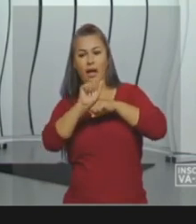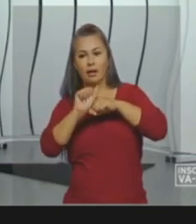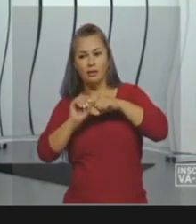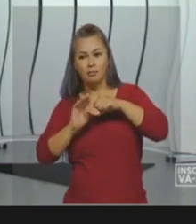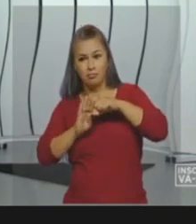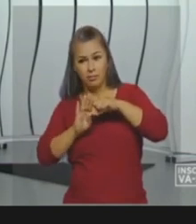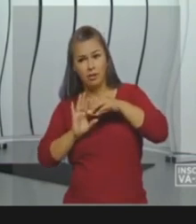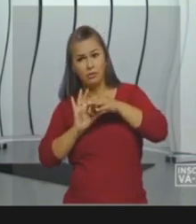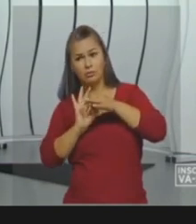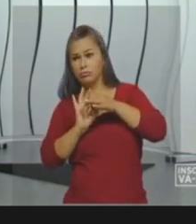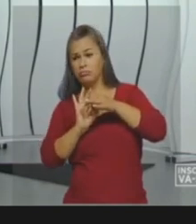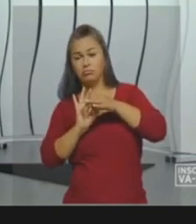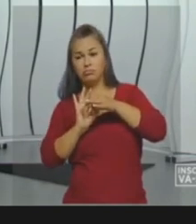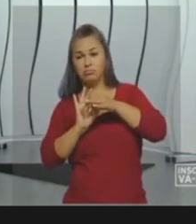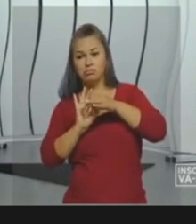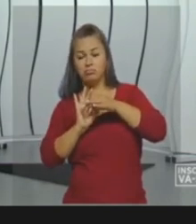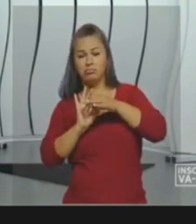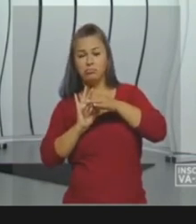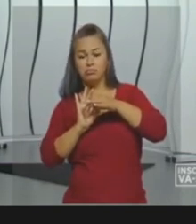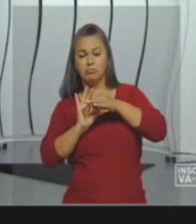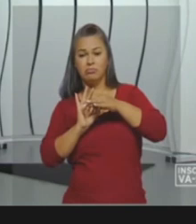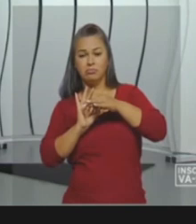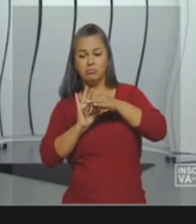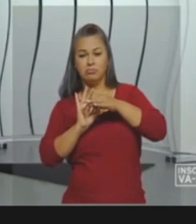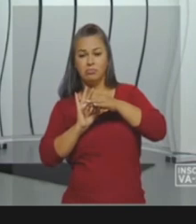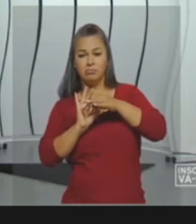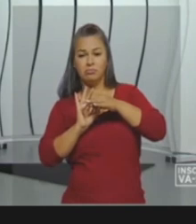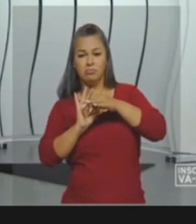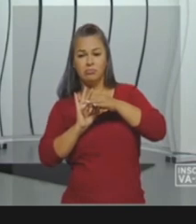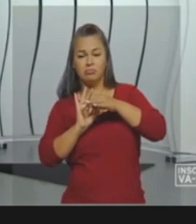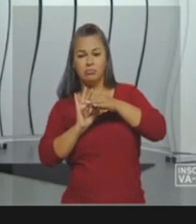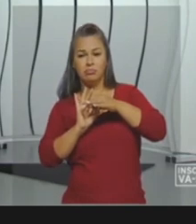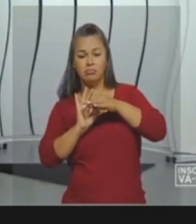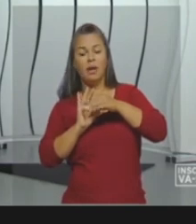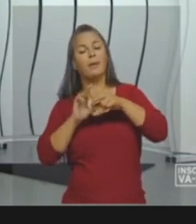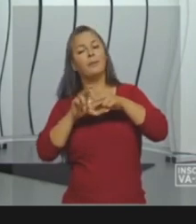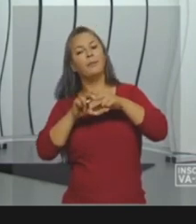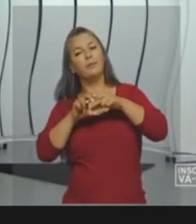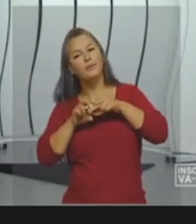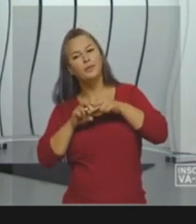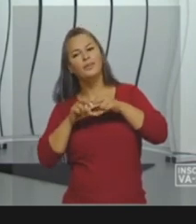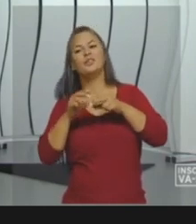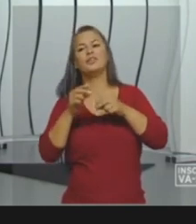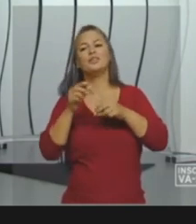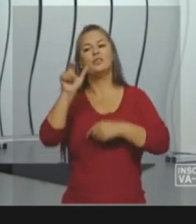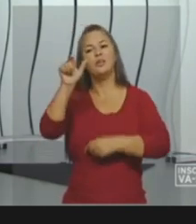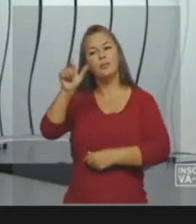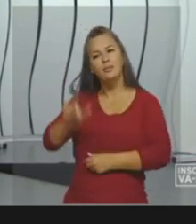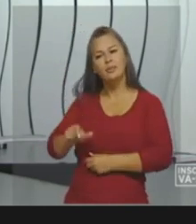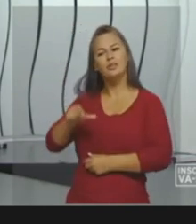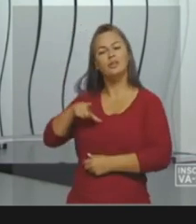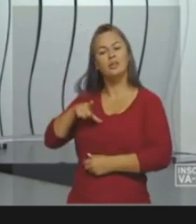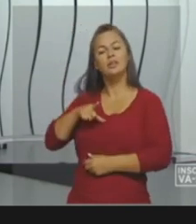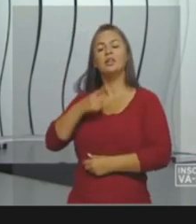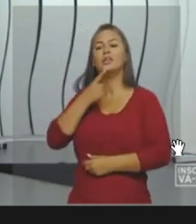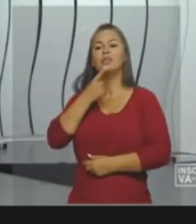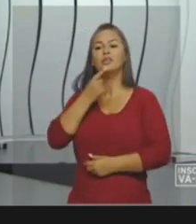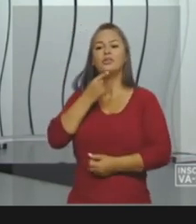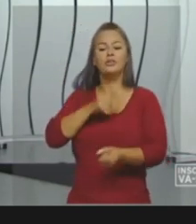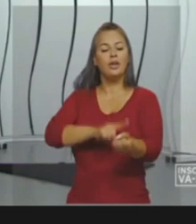tem proteína A e proteína B na superfície dessa hemácia. Portanto, qual é o tipo sanguíneo dessa pessoa? O grupo